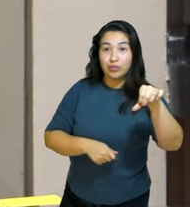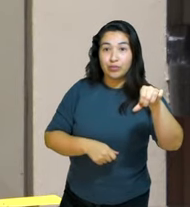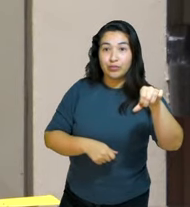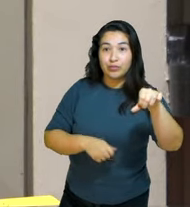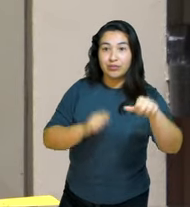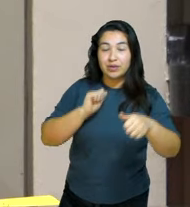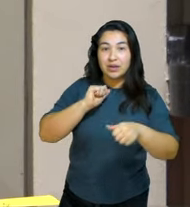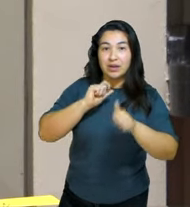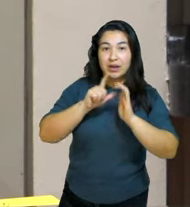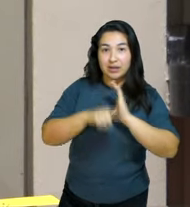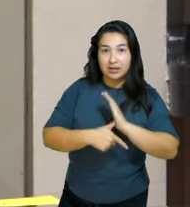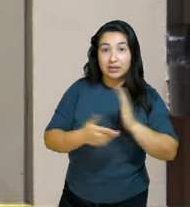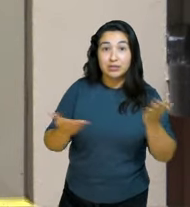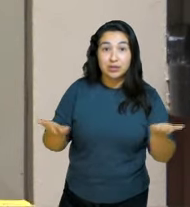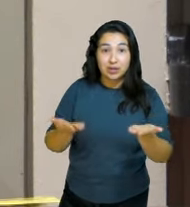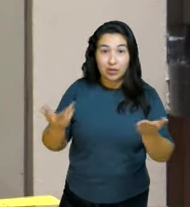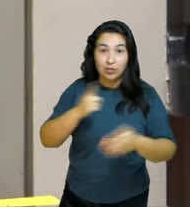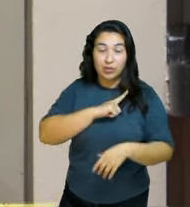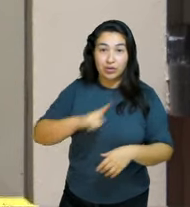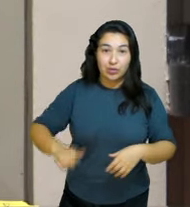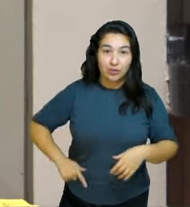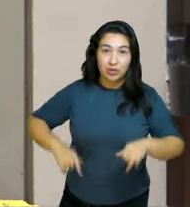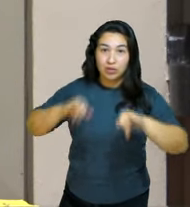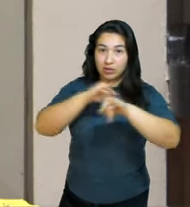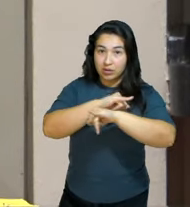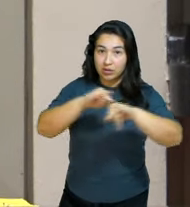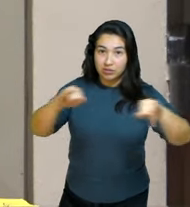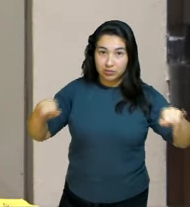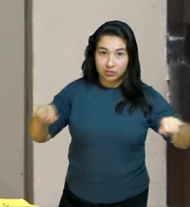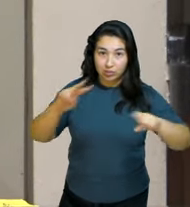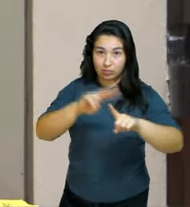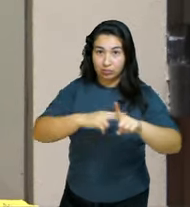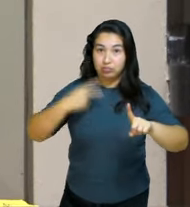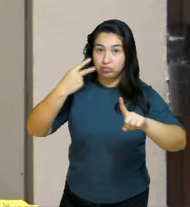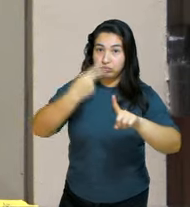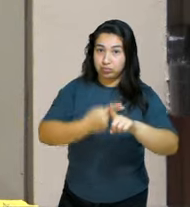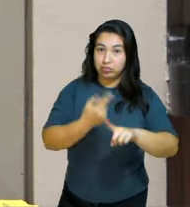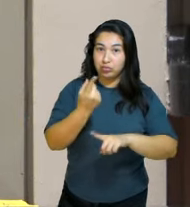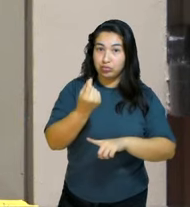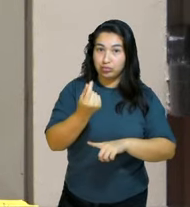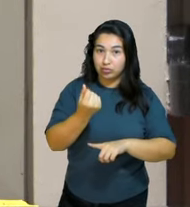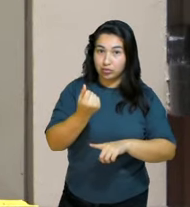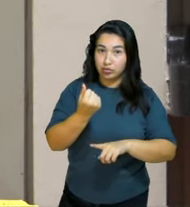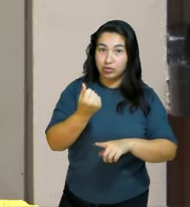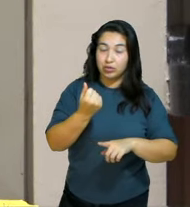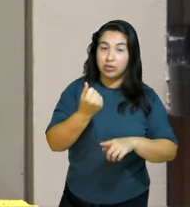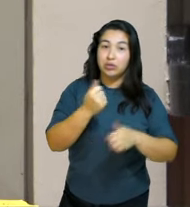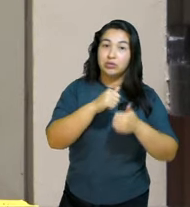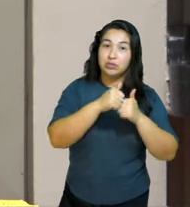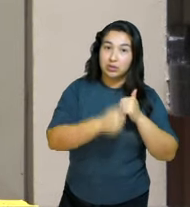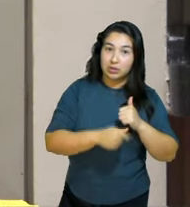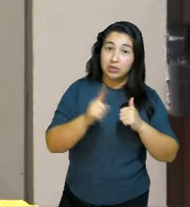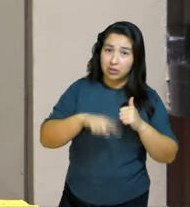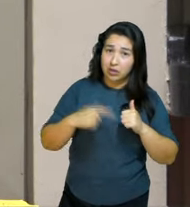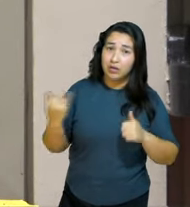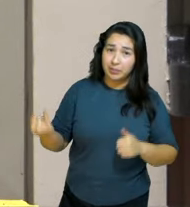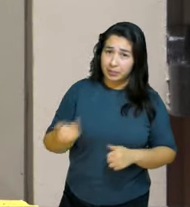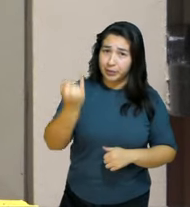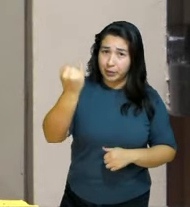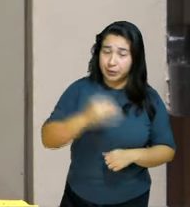e agora o governador fez um anúncio importante que dobrou o valor do Bolsa Atleta, e isso é um gesto importante para o Estado. E a Lei de Incentivo ao